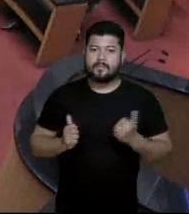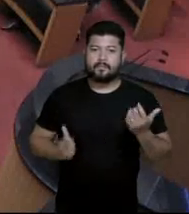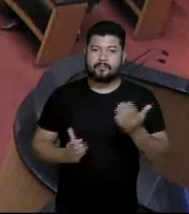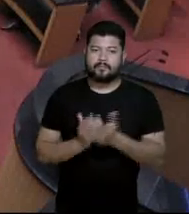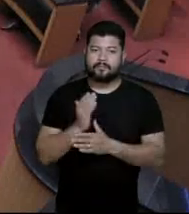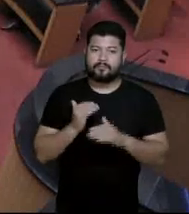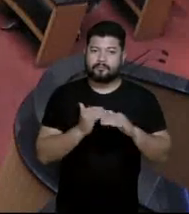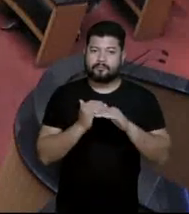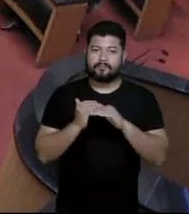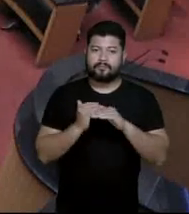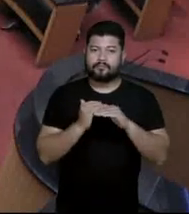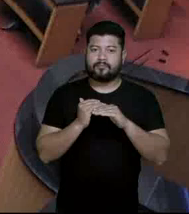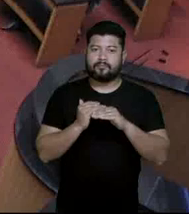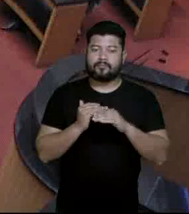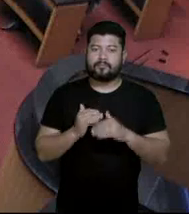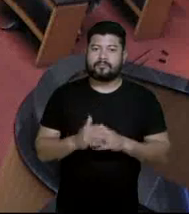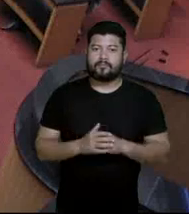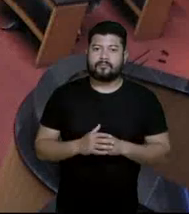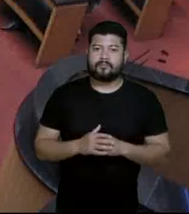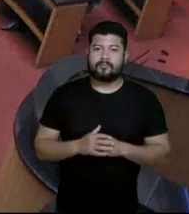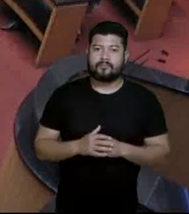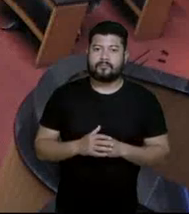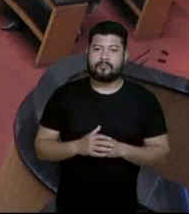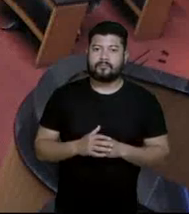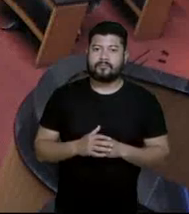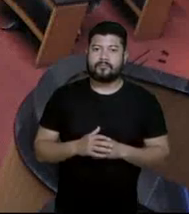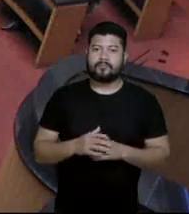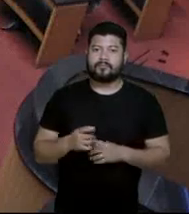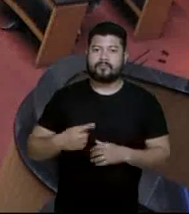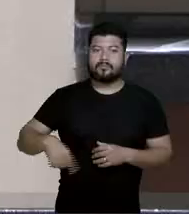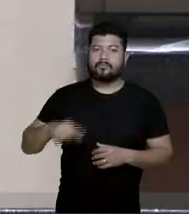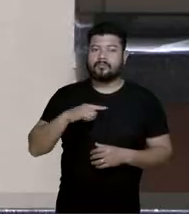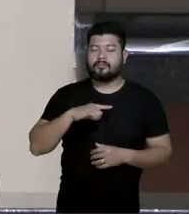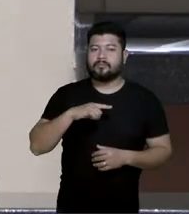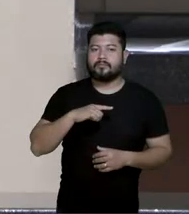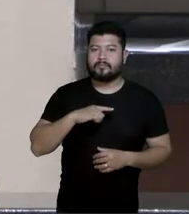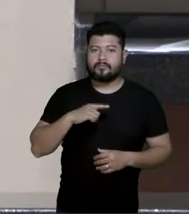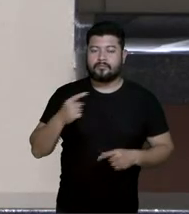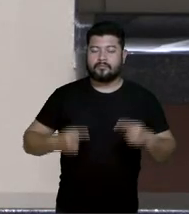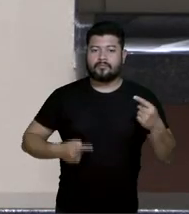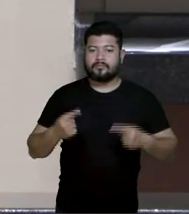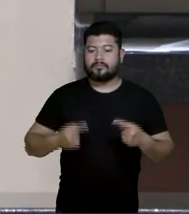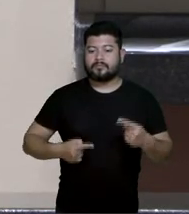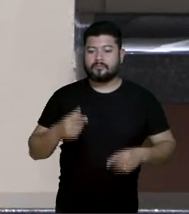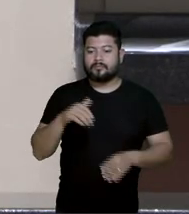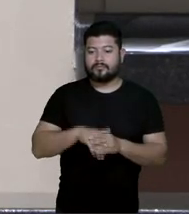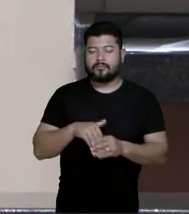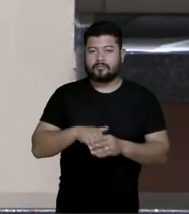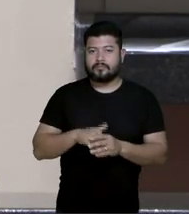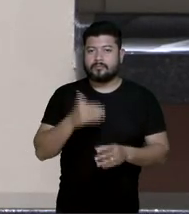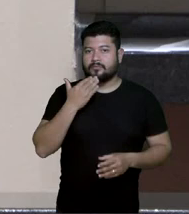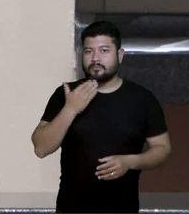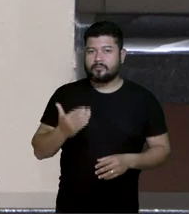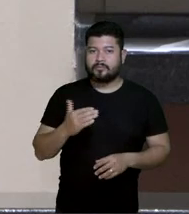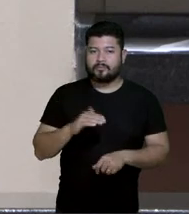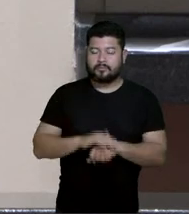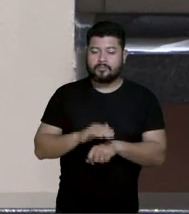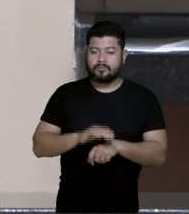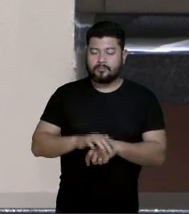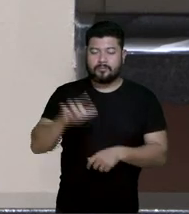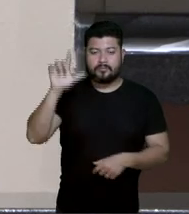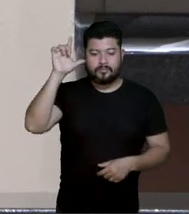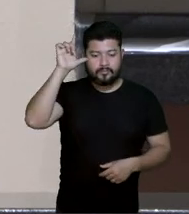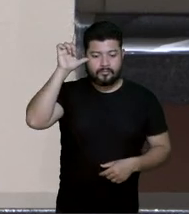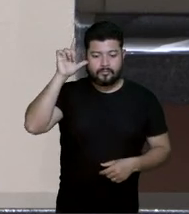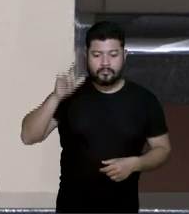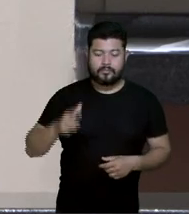Aprovado por unanimidade. Nós temos para discussão e votação também um requerimento, deputada Luciane